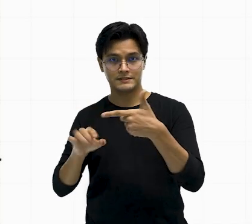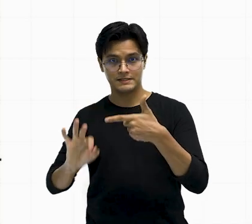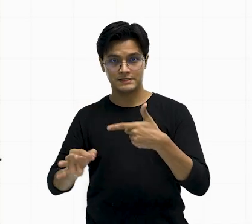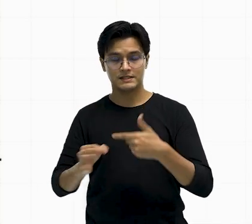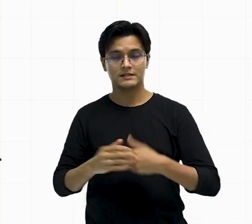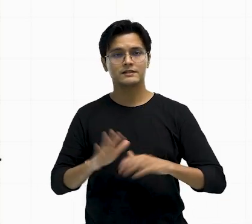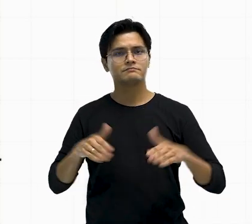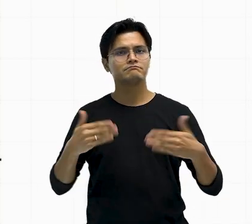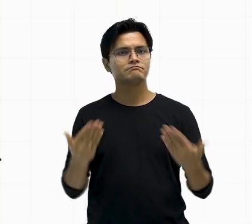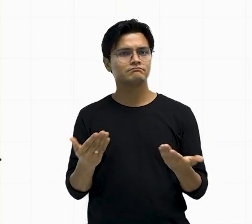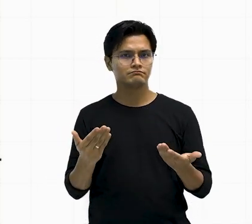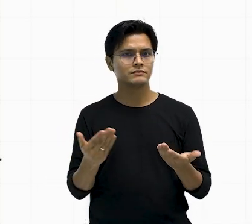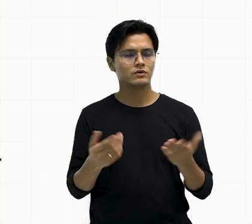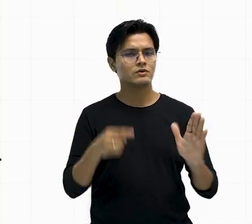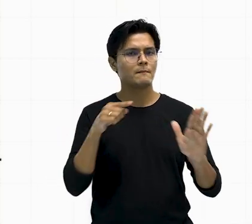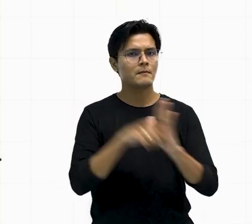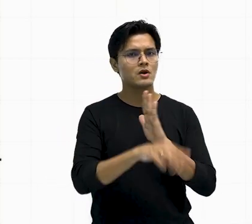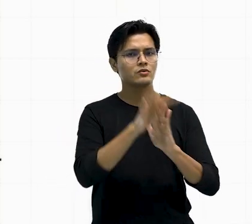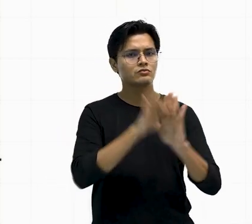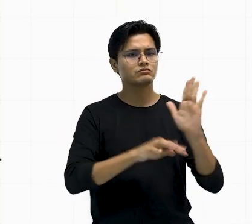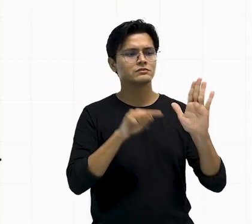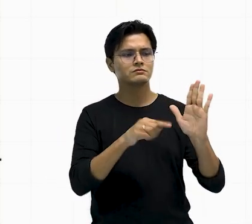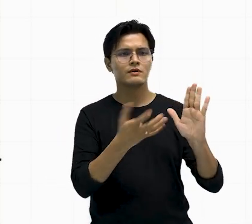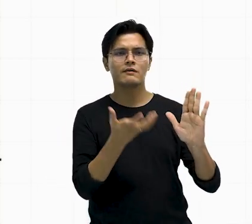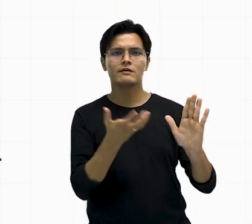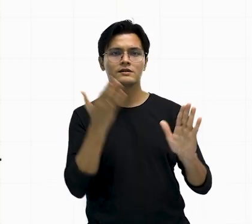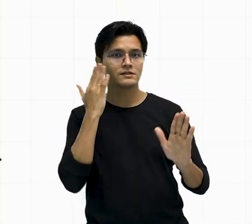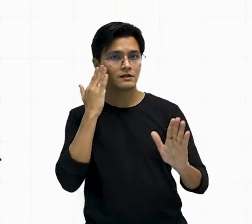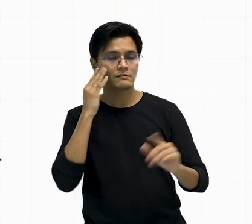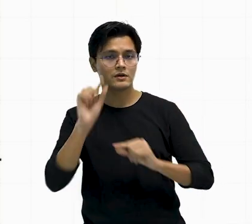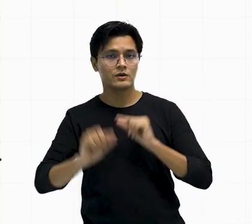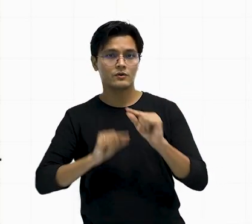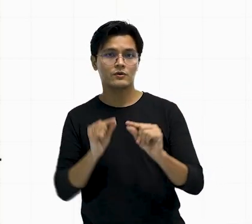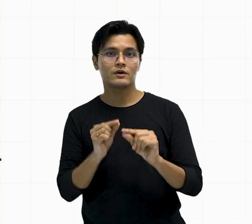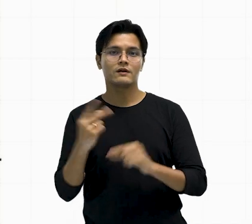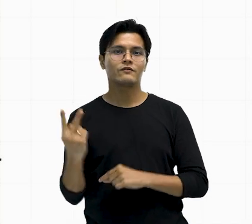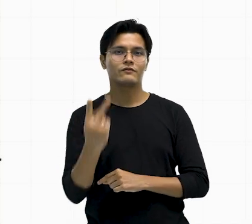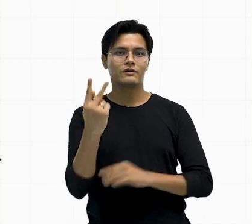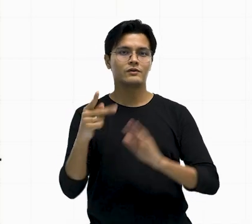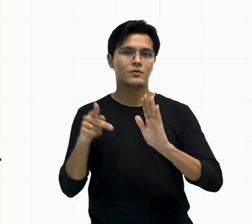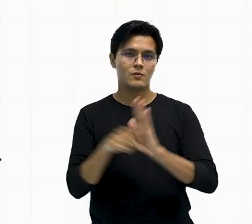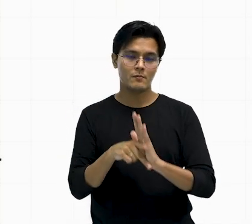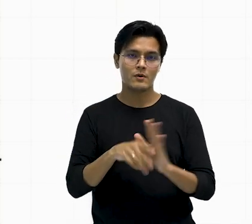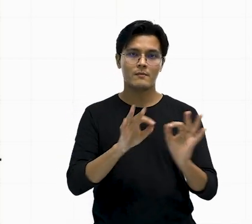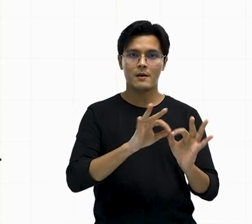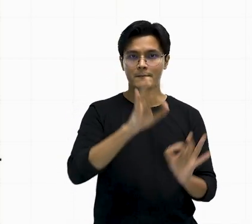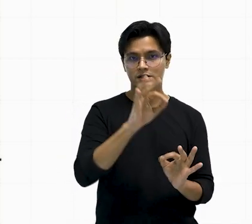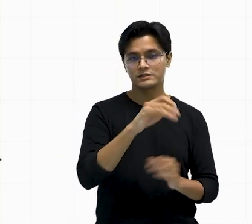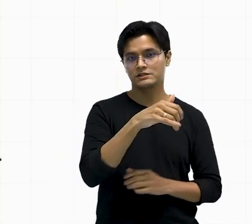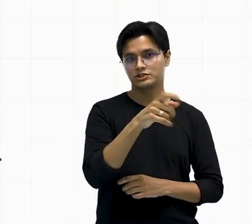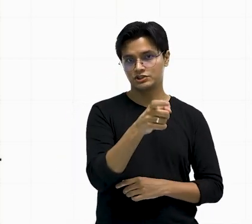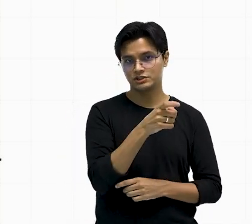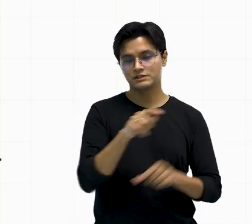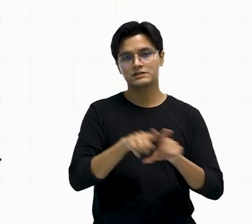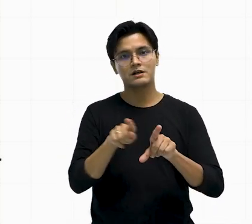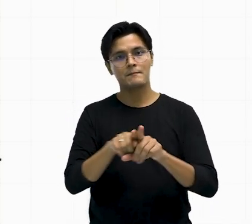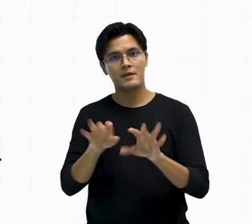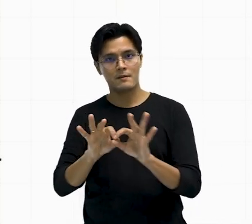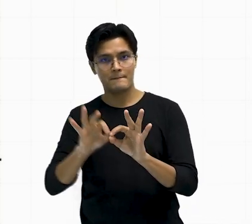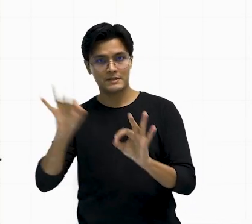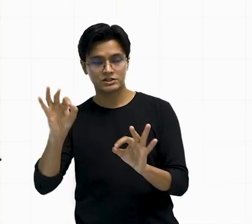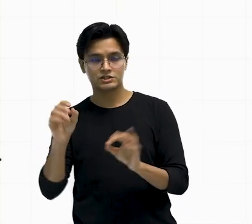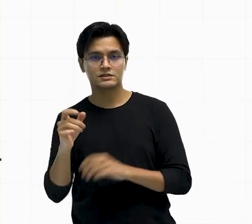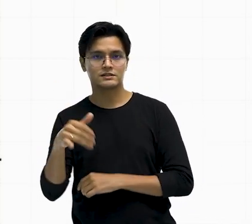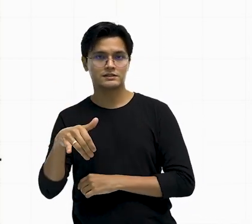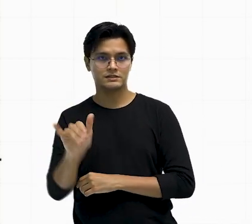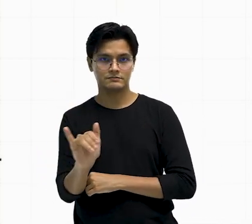quer saber, então, primeiramente, tá? O valor das medidas de x e de y.